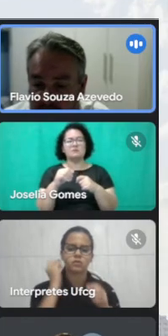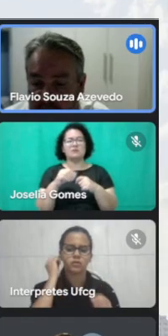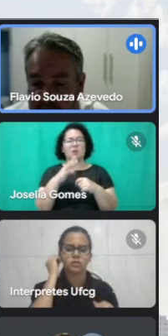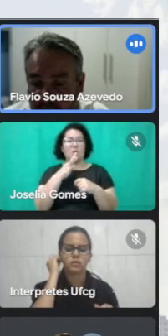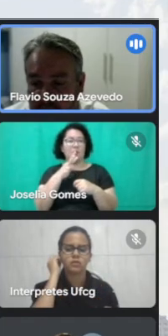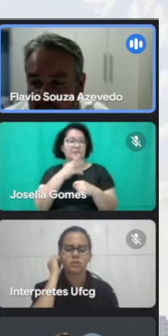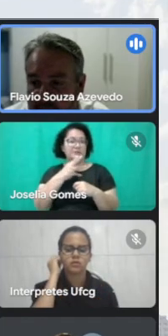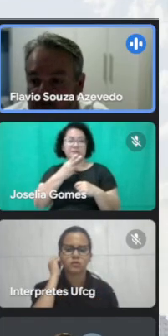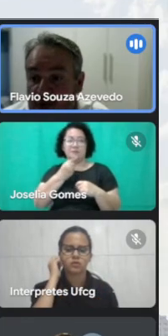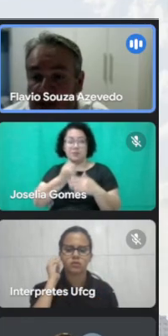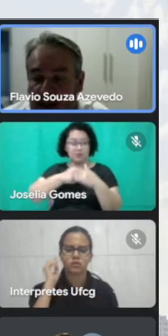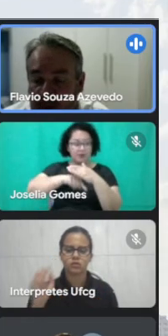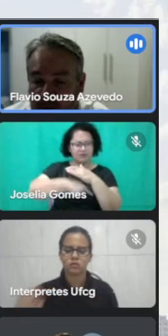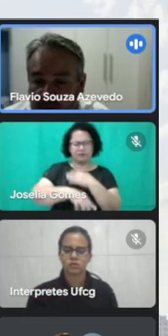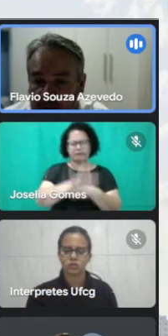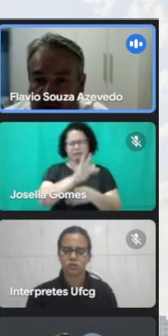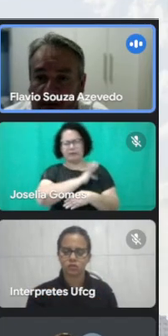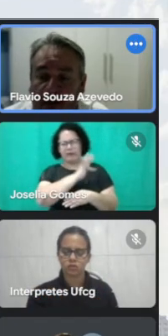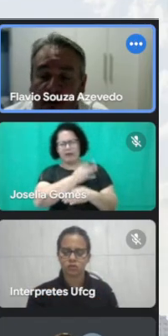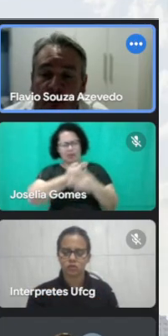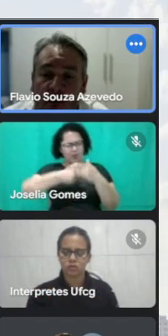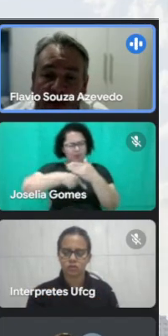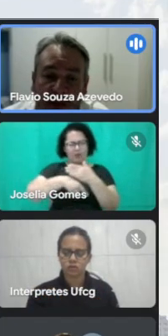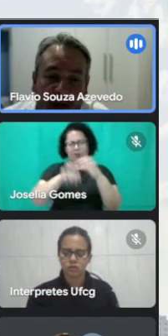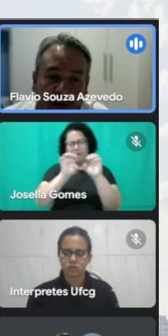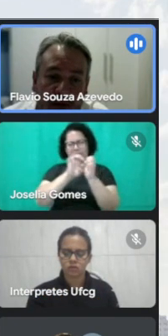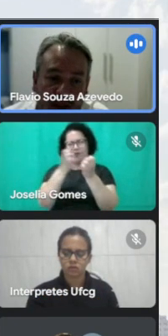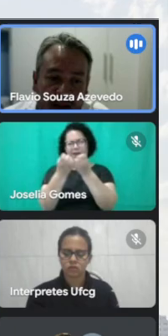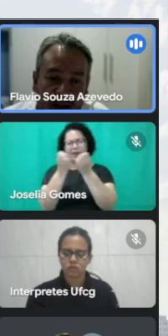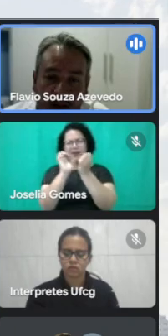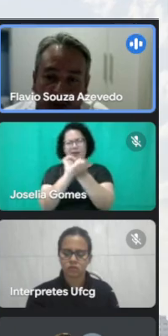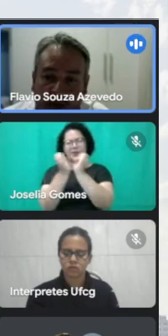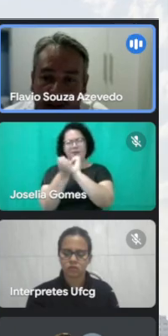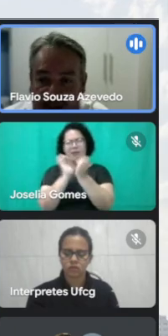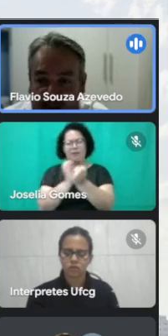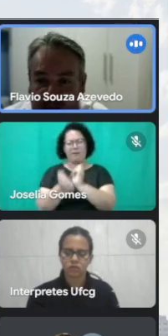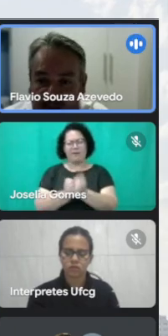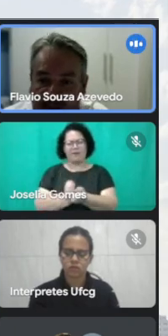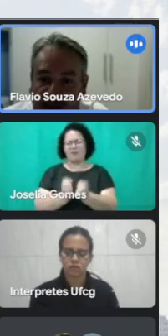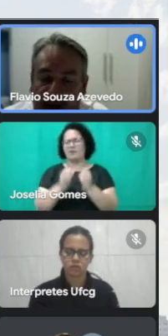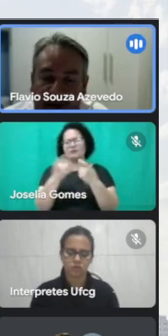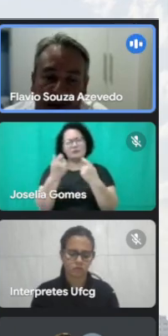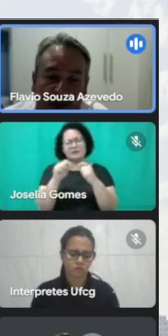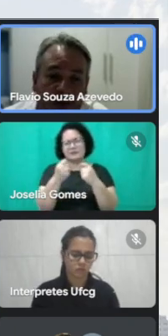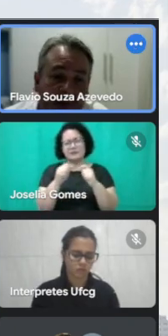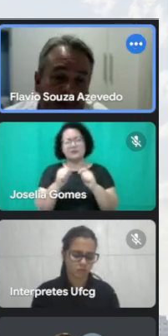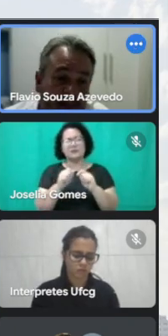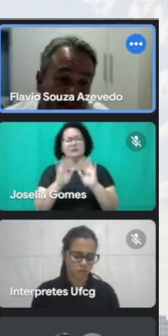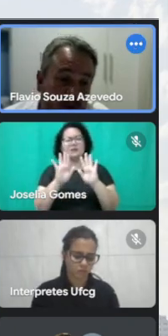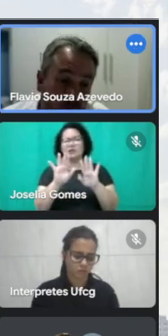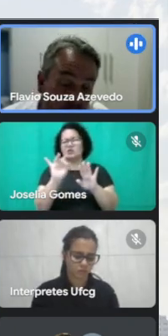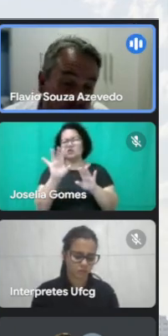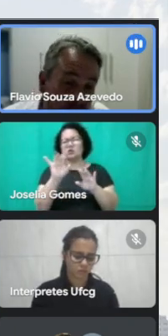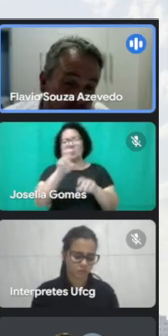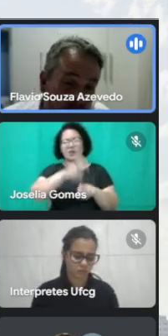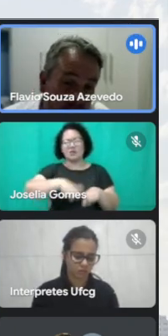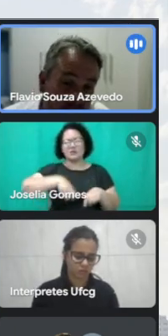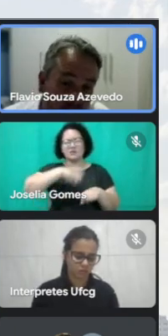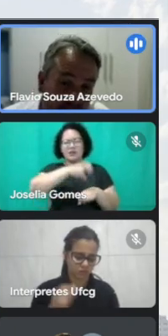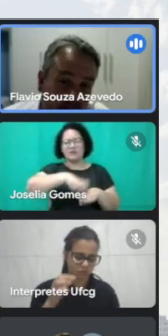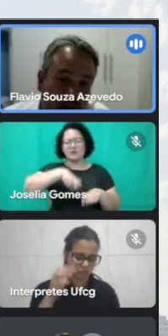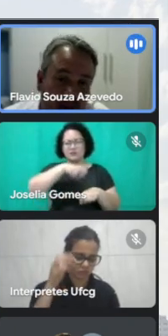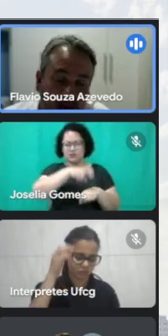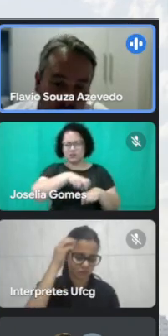conhecimentos, grandes técnicas, nem muitos equipamentos, né? O equipamento utilizado é mais na parte de escavação. Quando eles